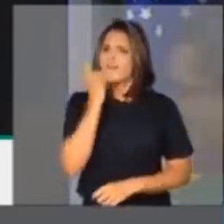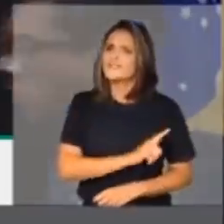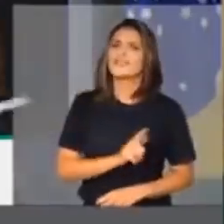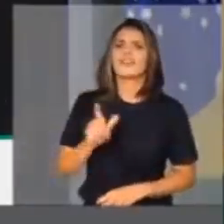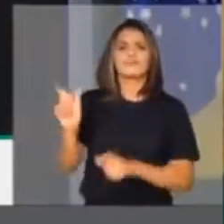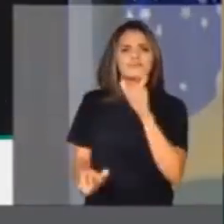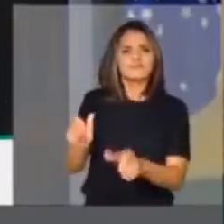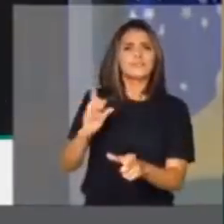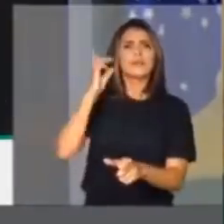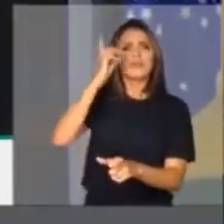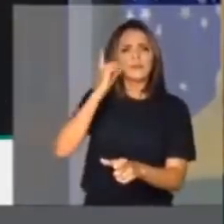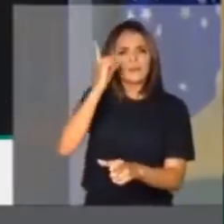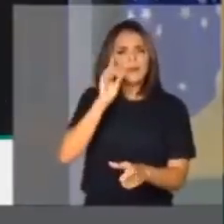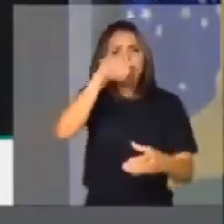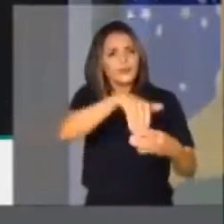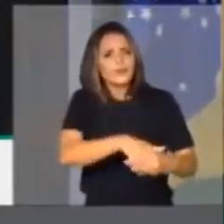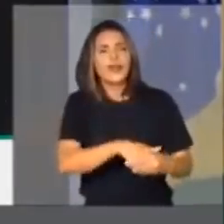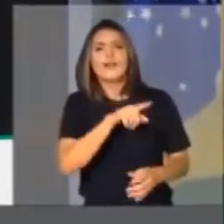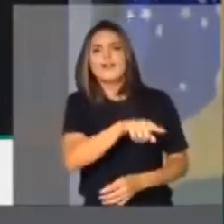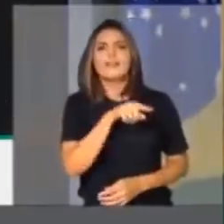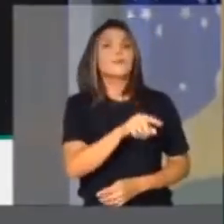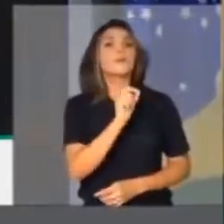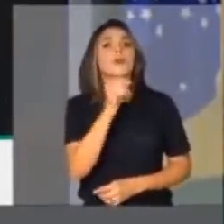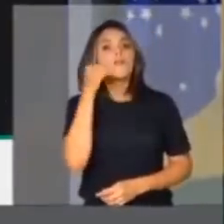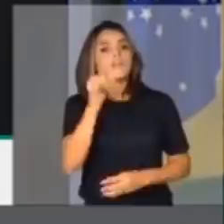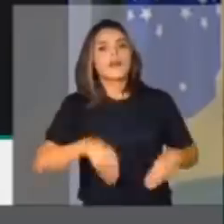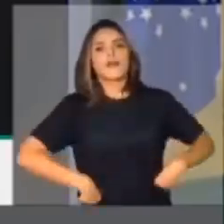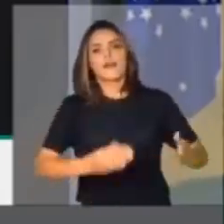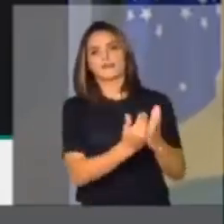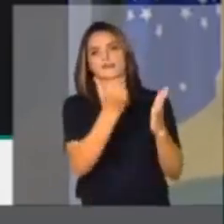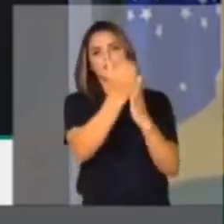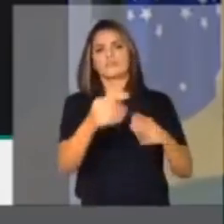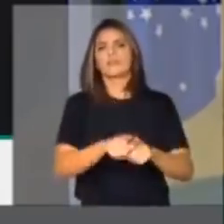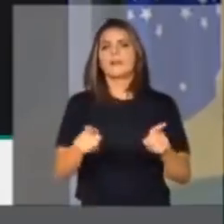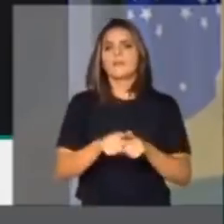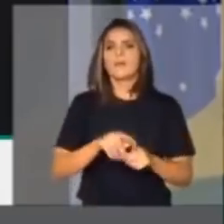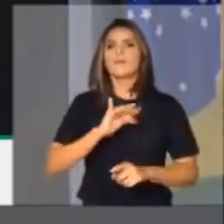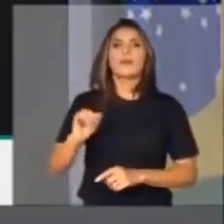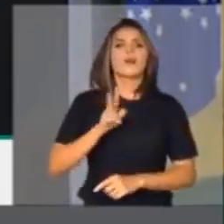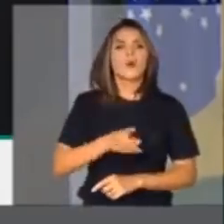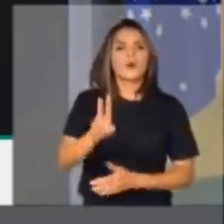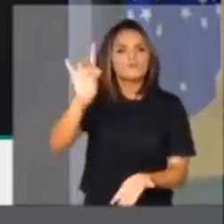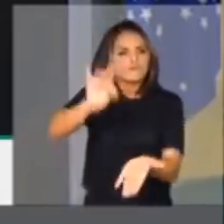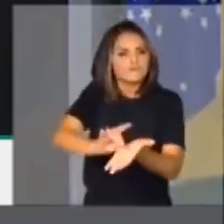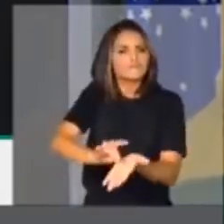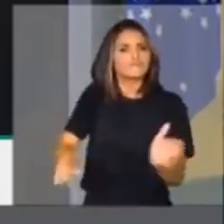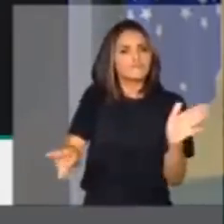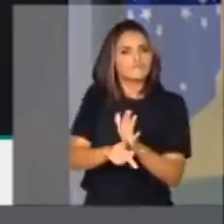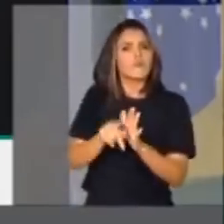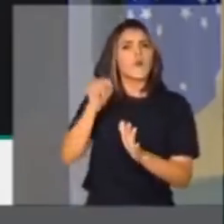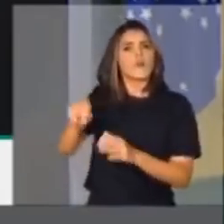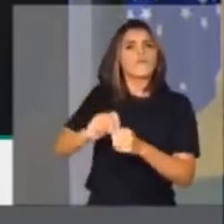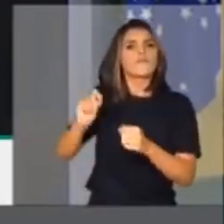político de sobra para evitar aumento de gastos e tem capital político de sobra também para manter a sua popularidade, para manter a sua legitimidade, para manter